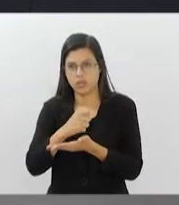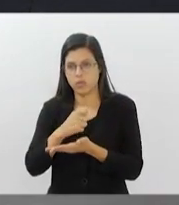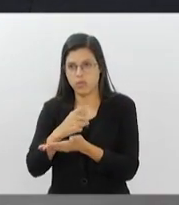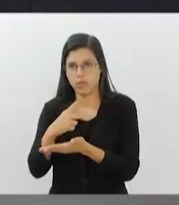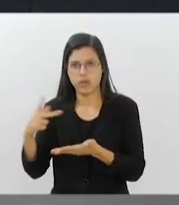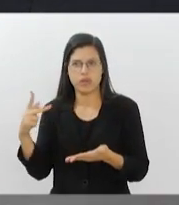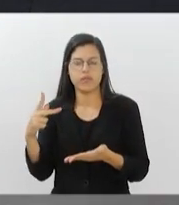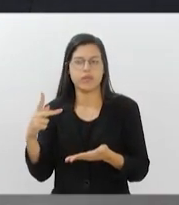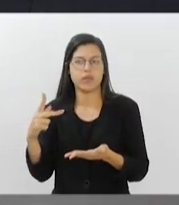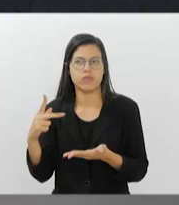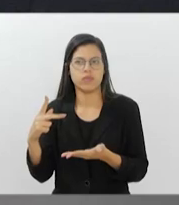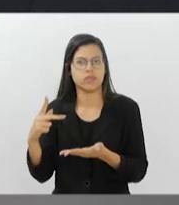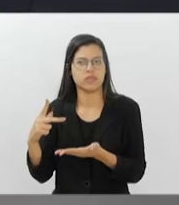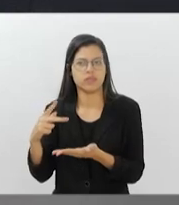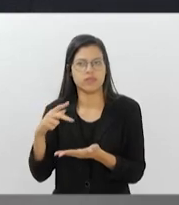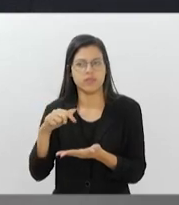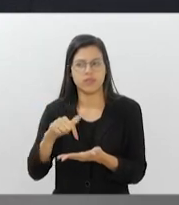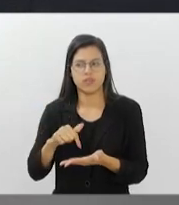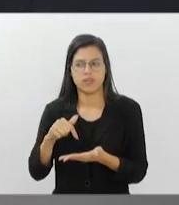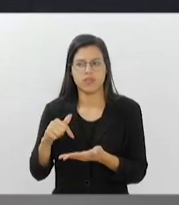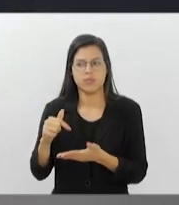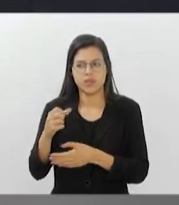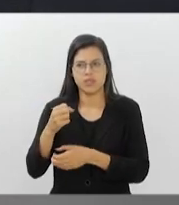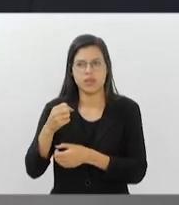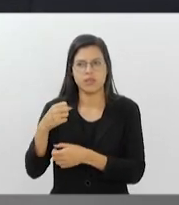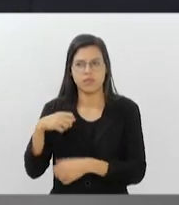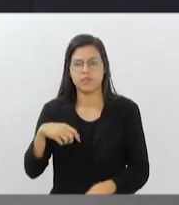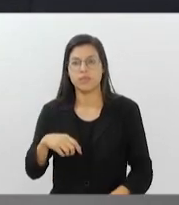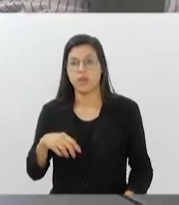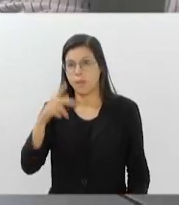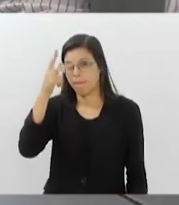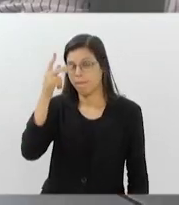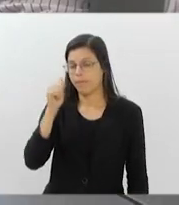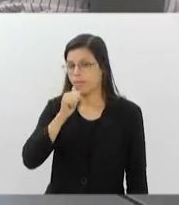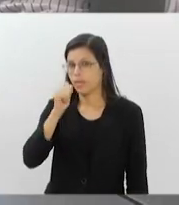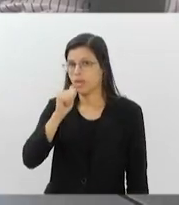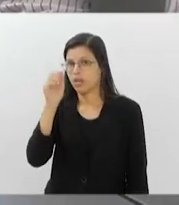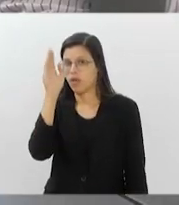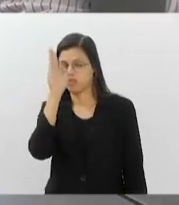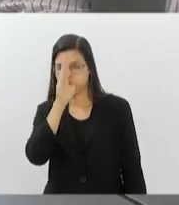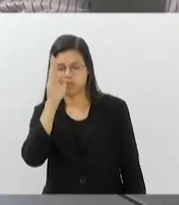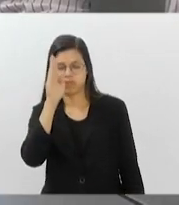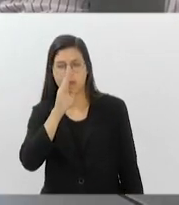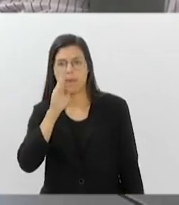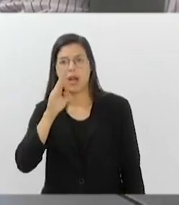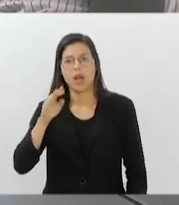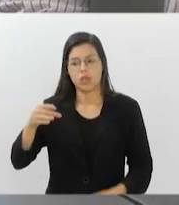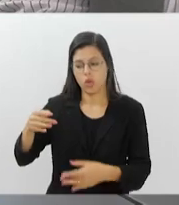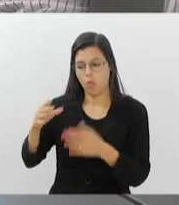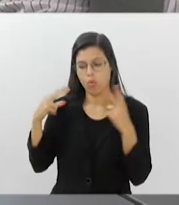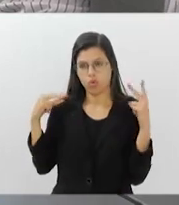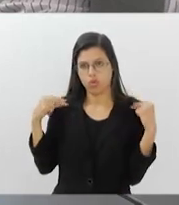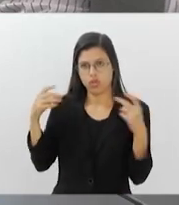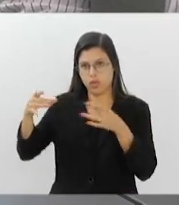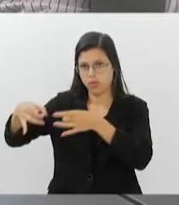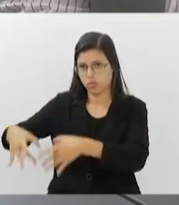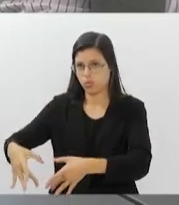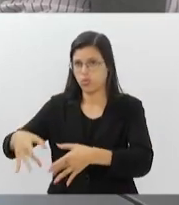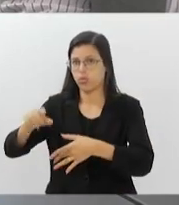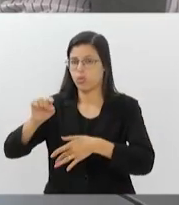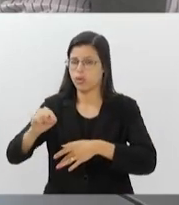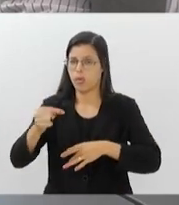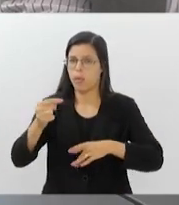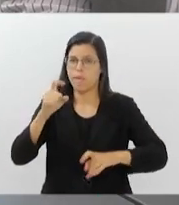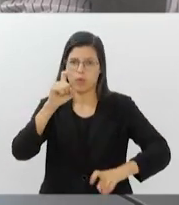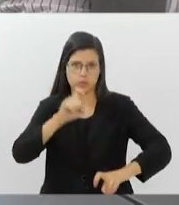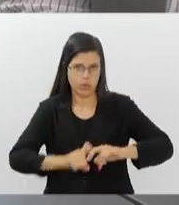uma passageira que estava embriagada na calçada e ela, momentos depois, foi estuprada. Então, de fato, a ideia